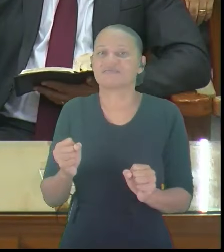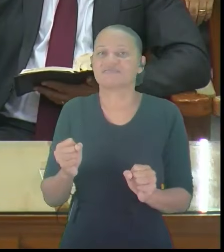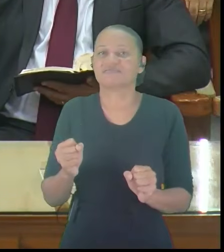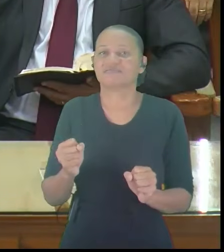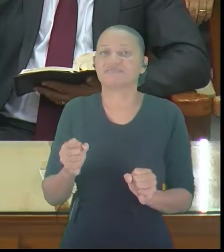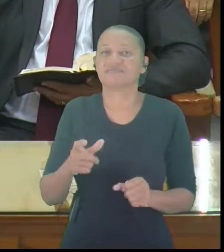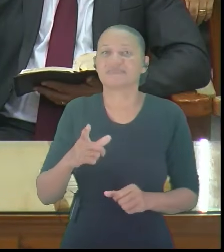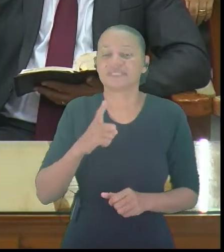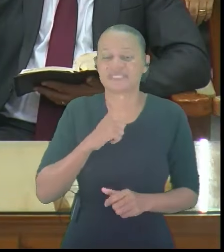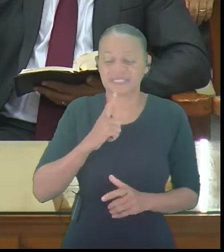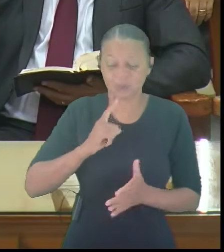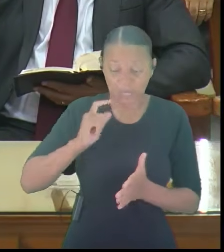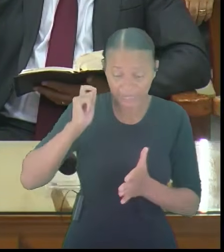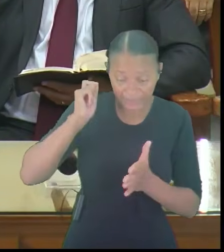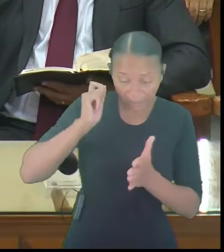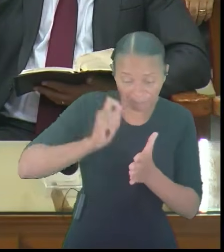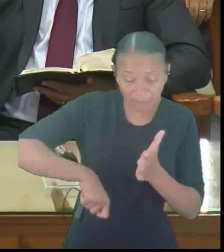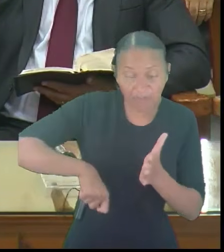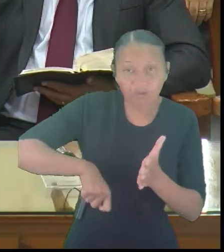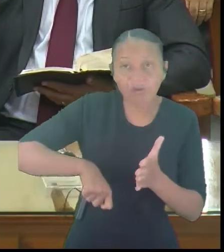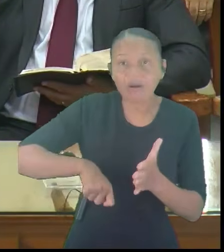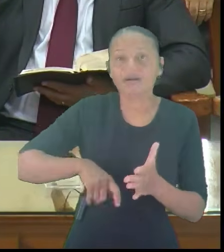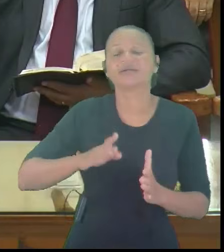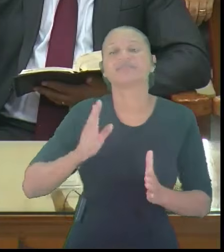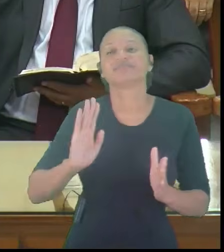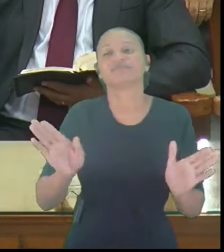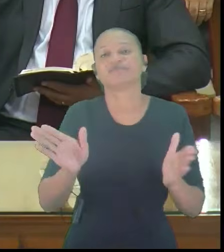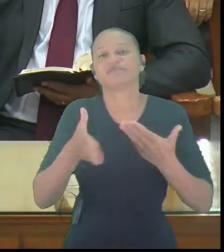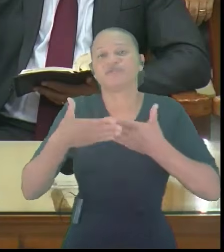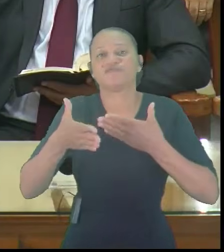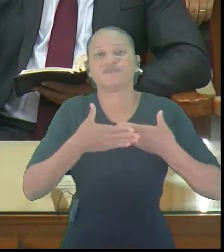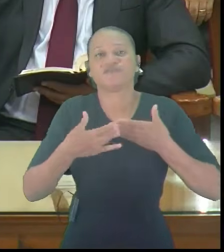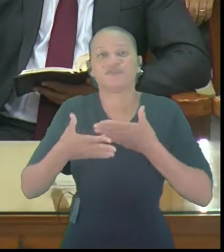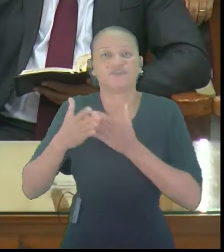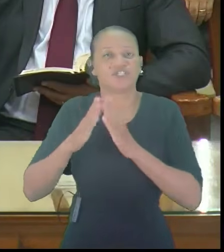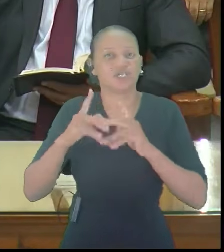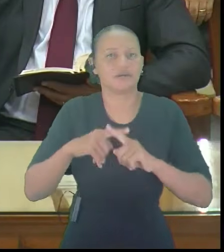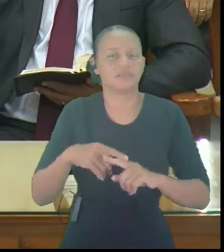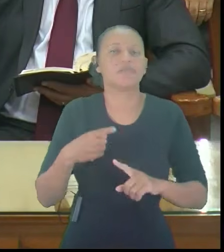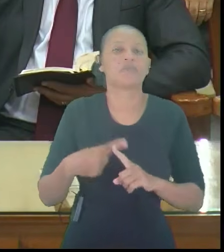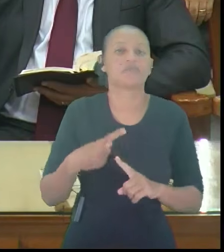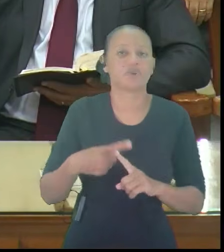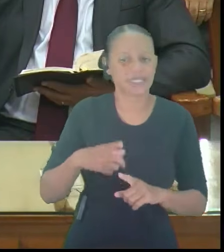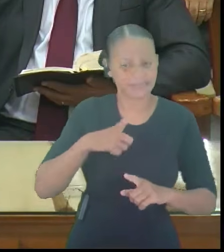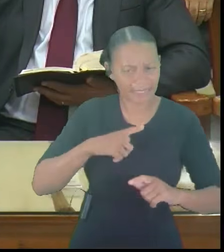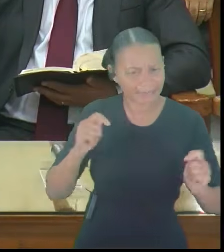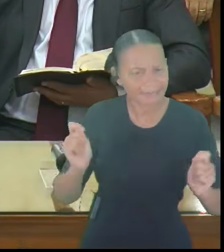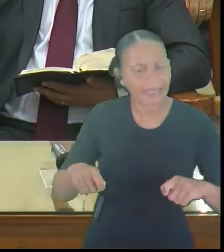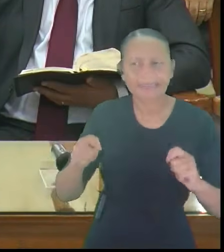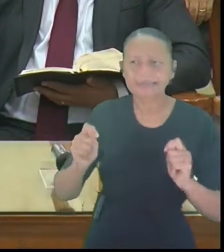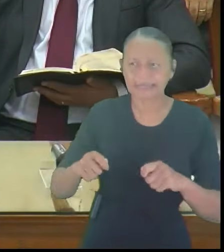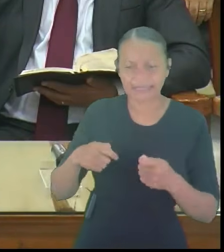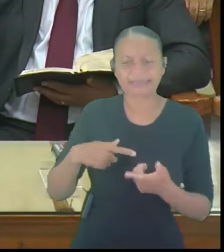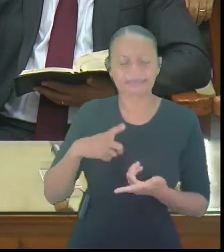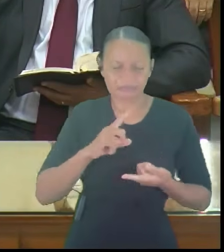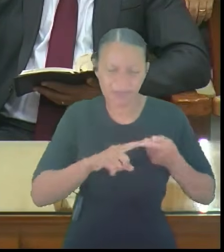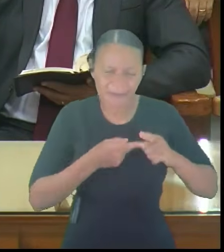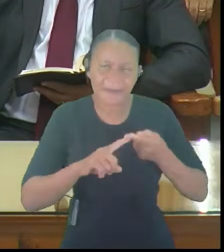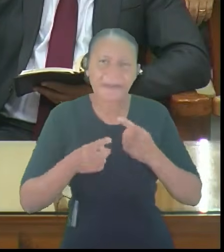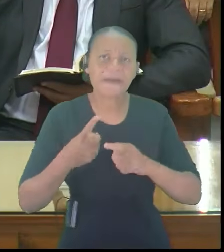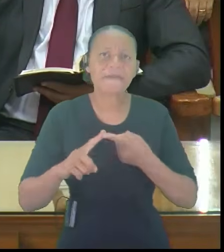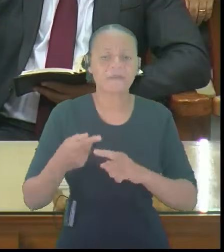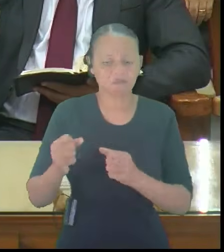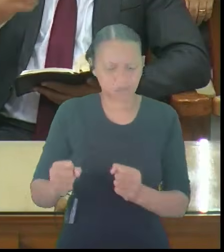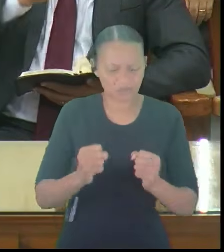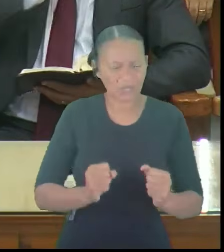De uma canetada só, eles fechavam as igrejas. Porque eles têm meios para isso. Eles têm mecanismo para isso. Eles têm